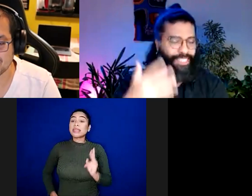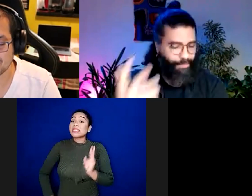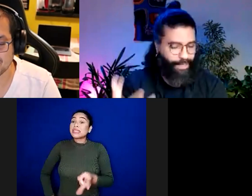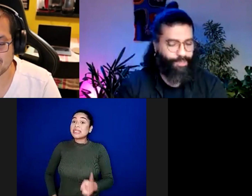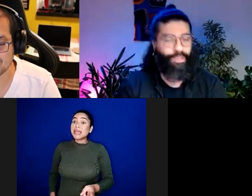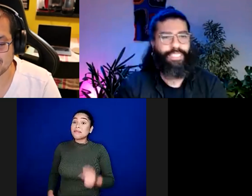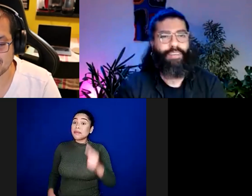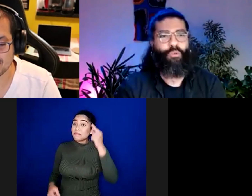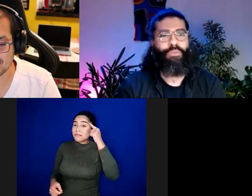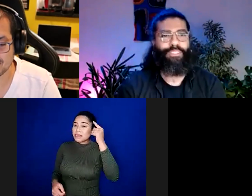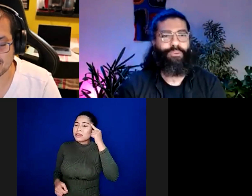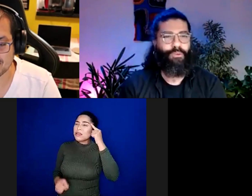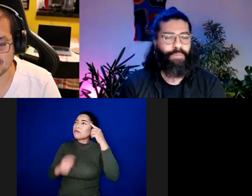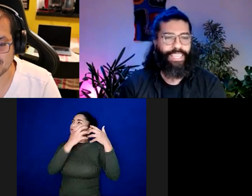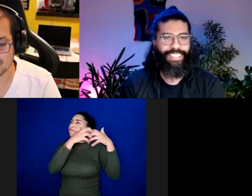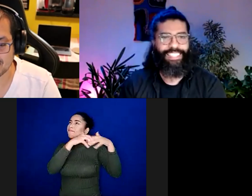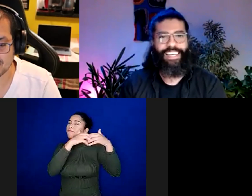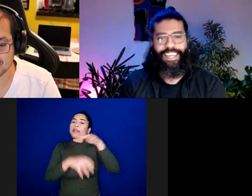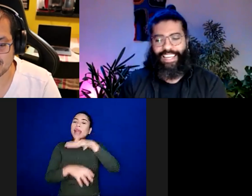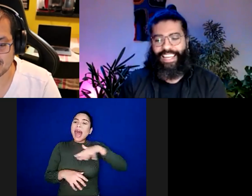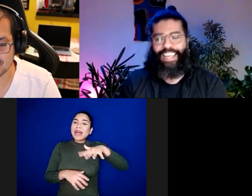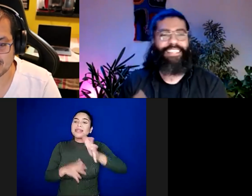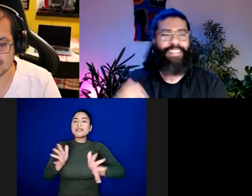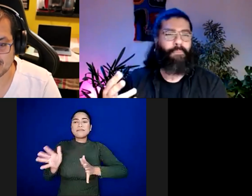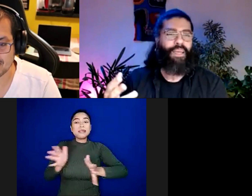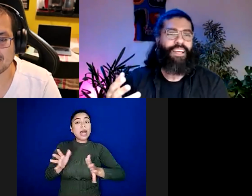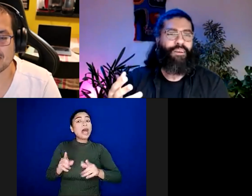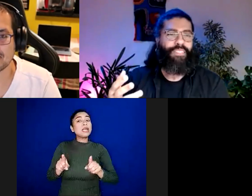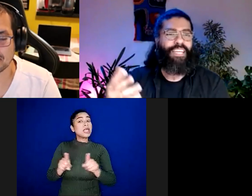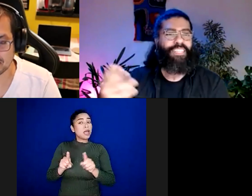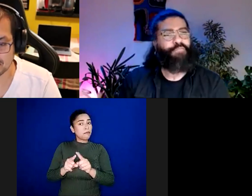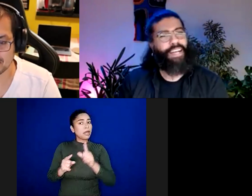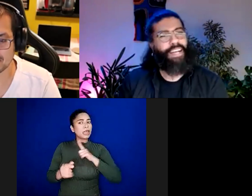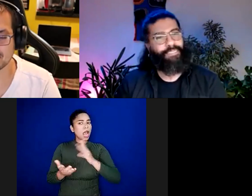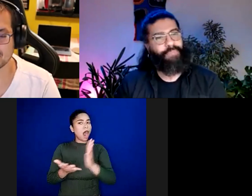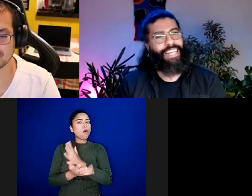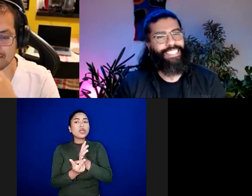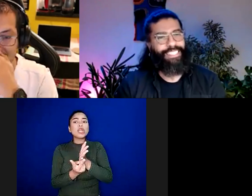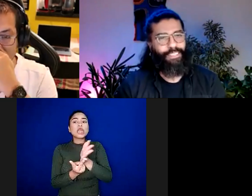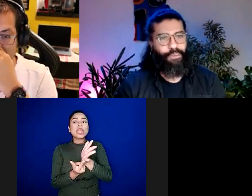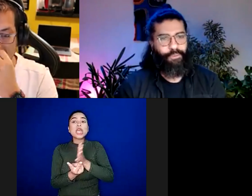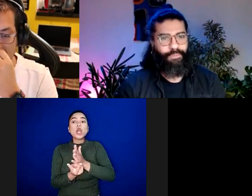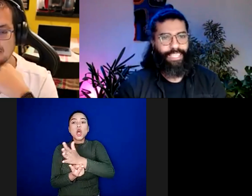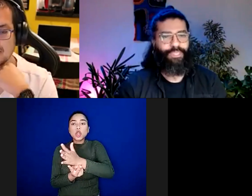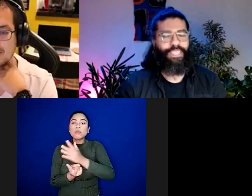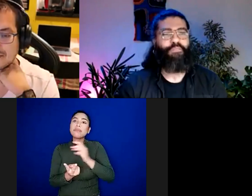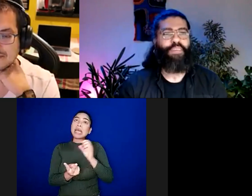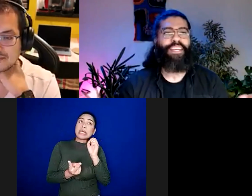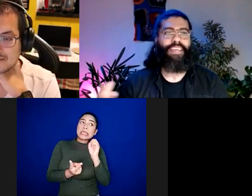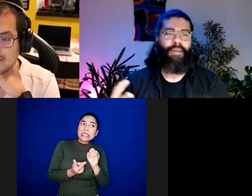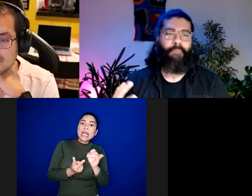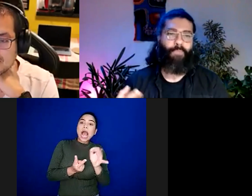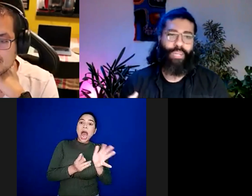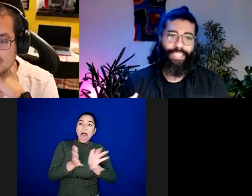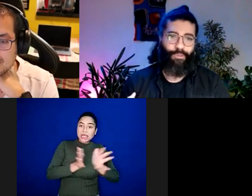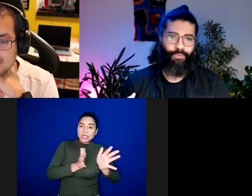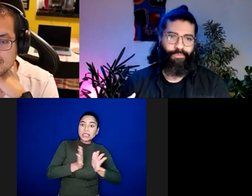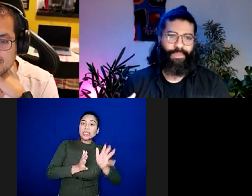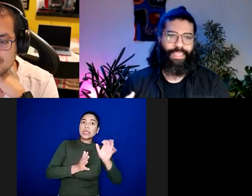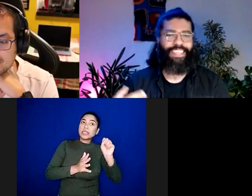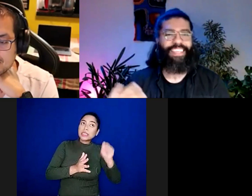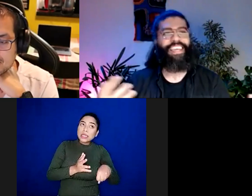traz diversas reflexões e algumas dicotomias né entre si a gente faz acessível e significa que é